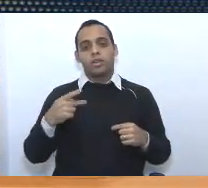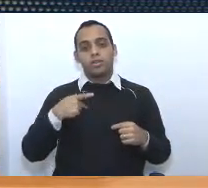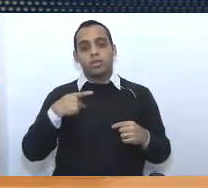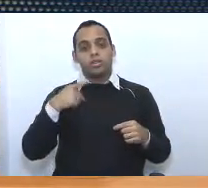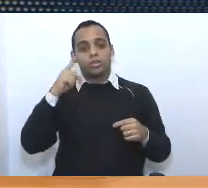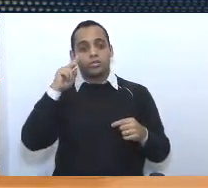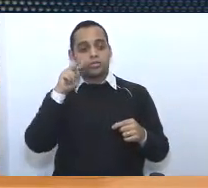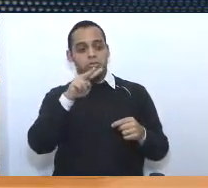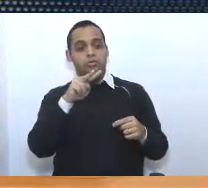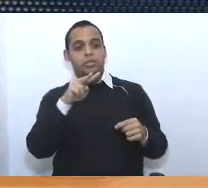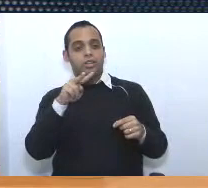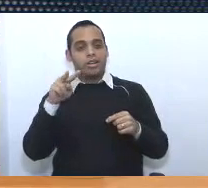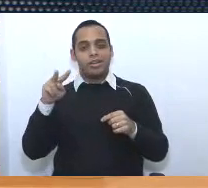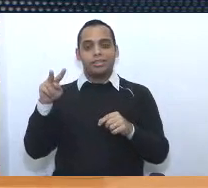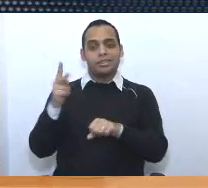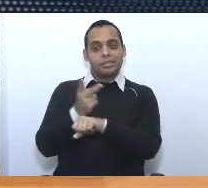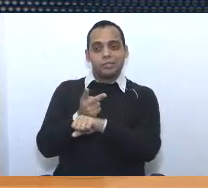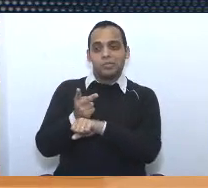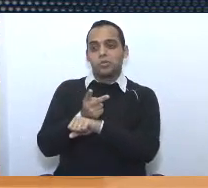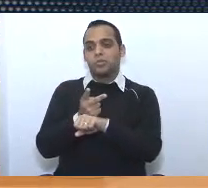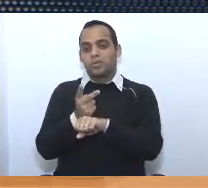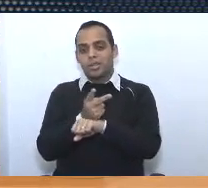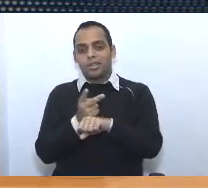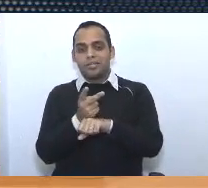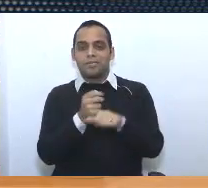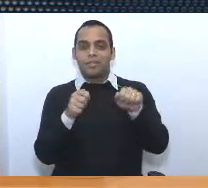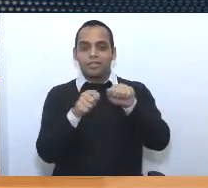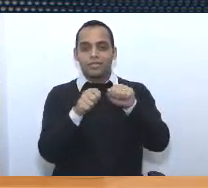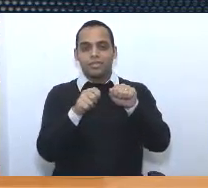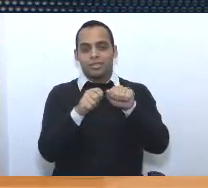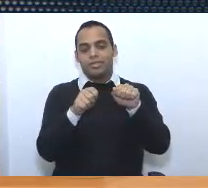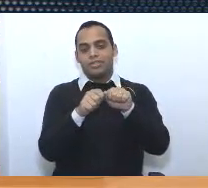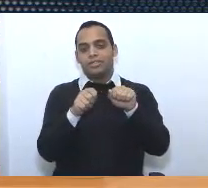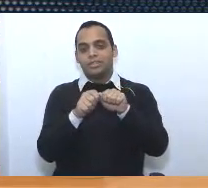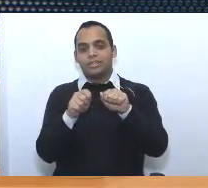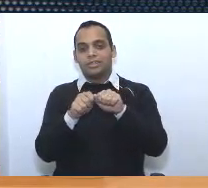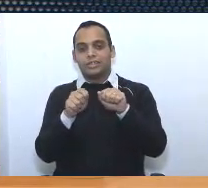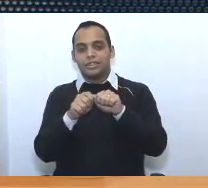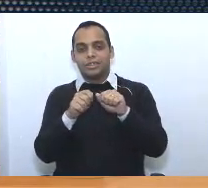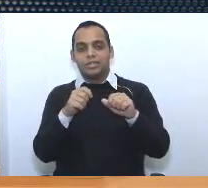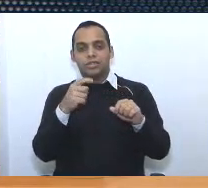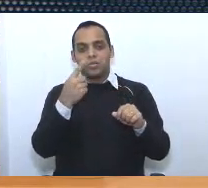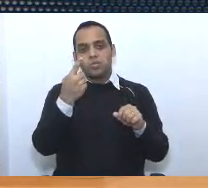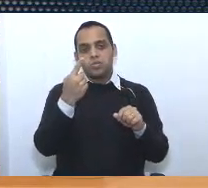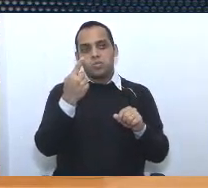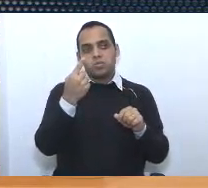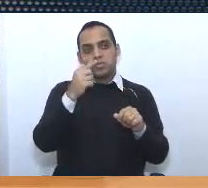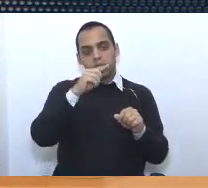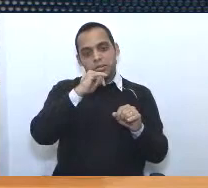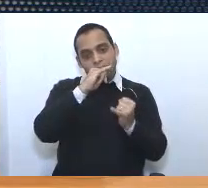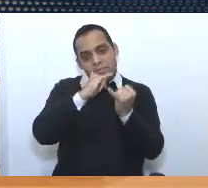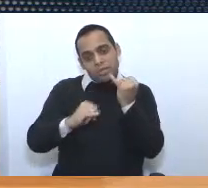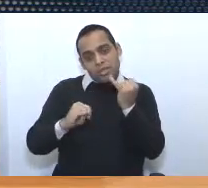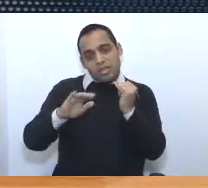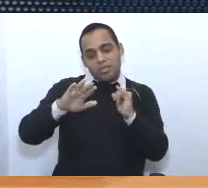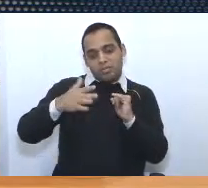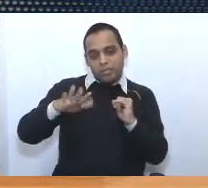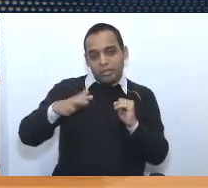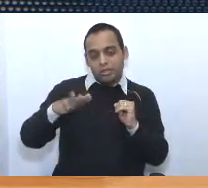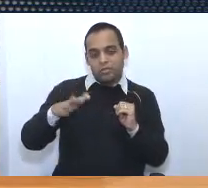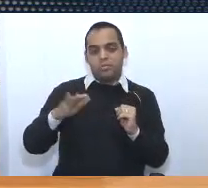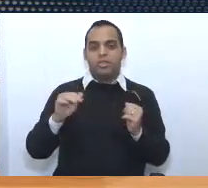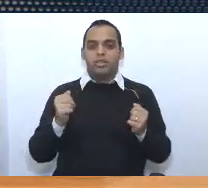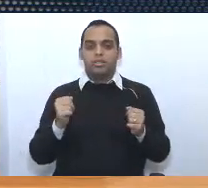vamos continuar, doutor, fazendo o nosso depósito de 1,5%, porque existem controvérsias,